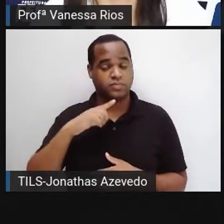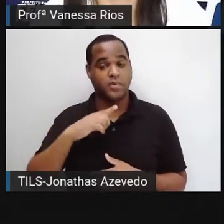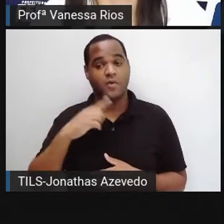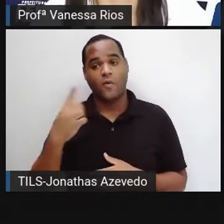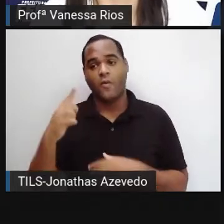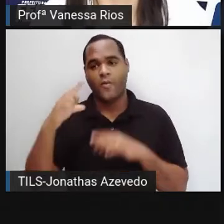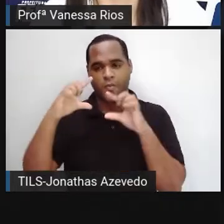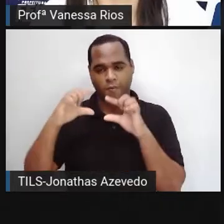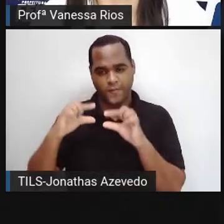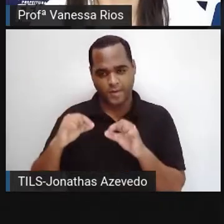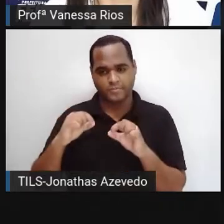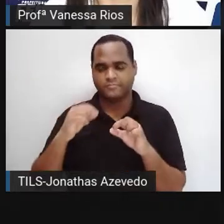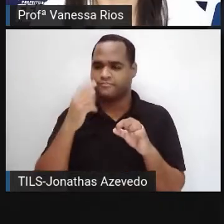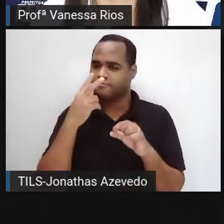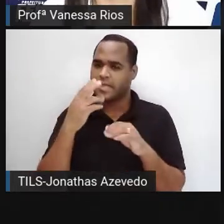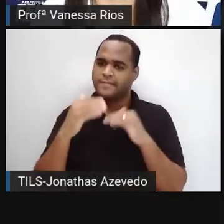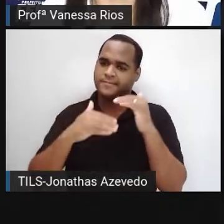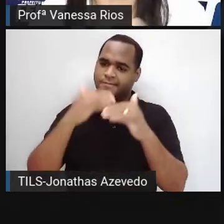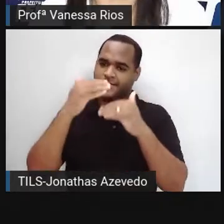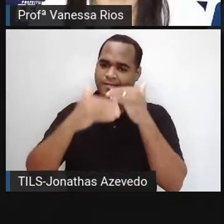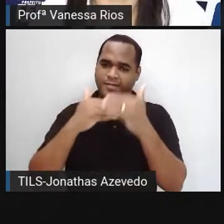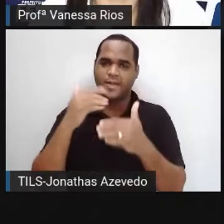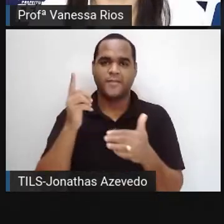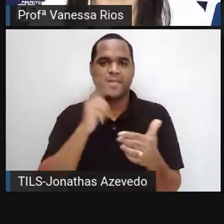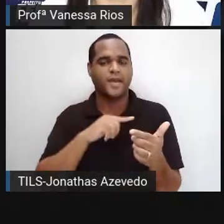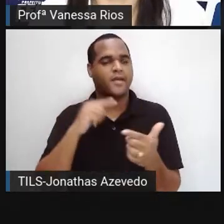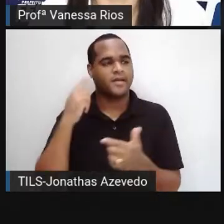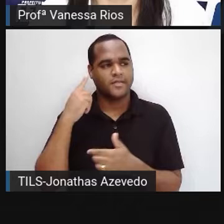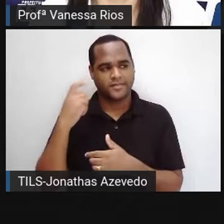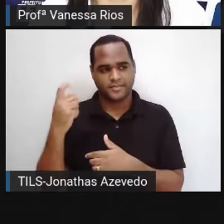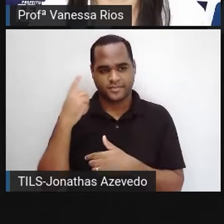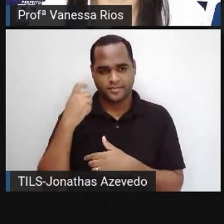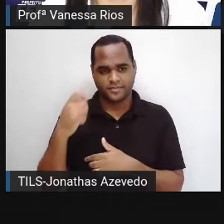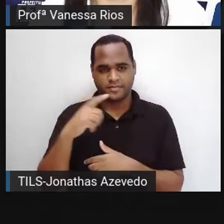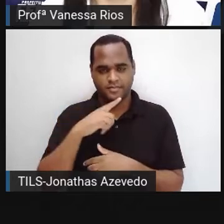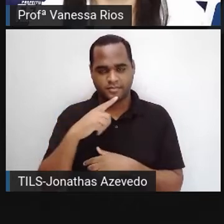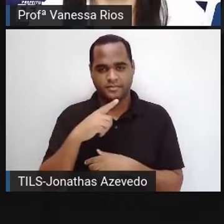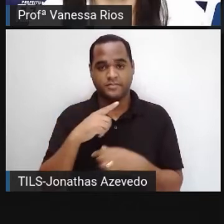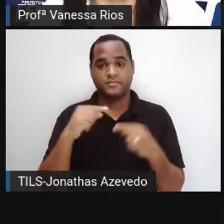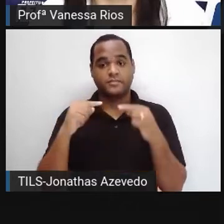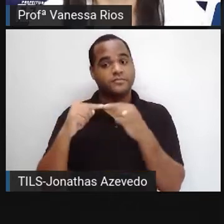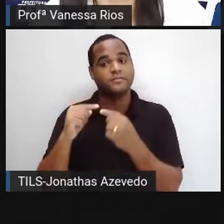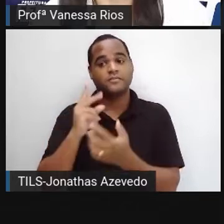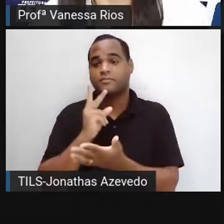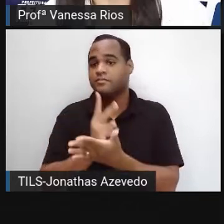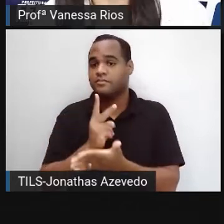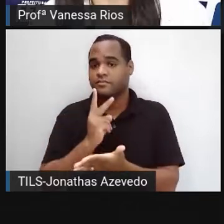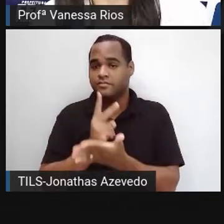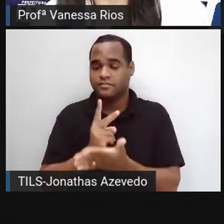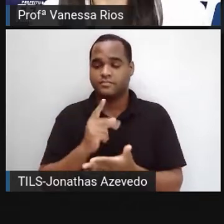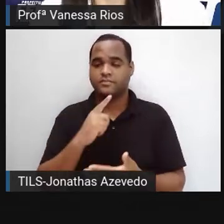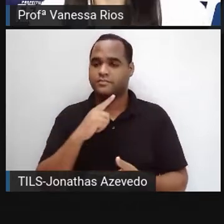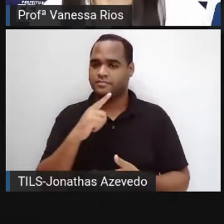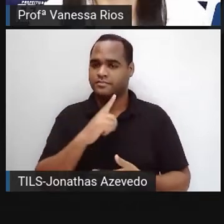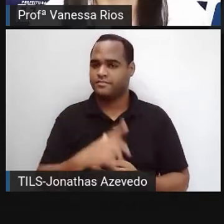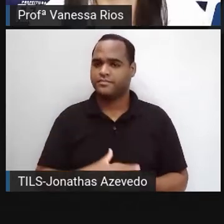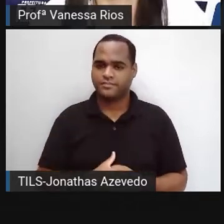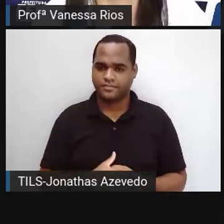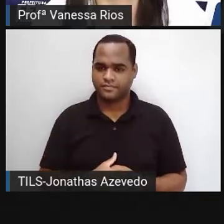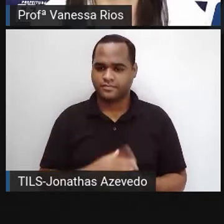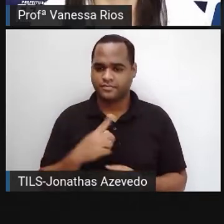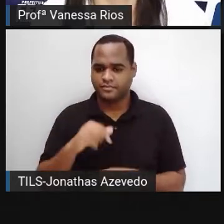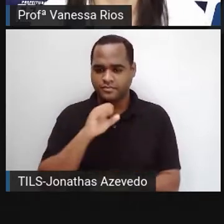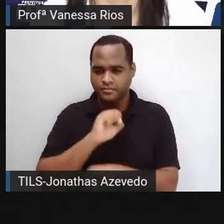desse processo. Mas é um som que vai acontecer o tempo inteiro, porque a gente não para